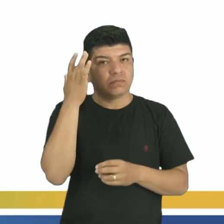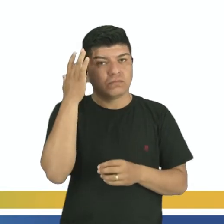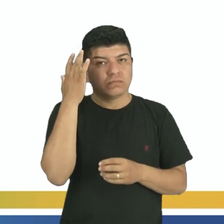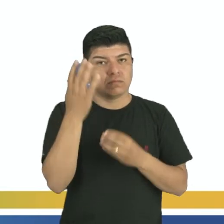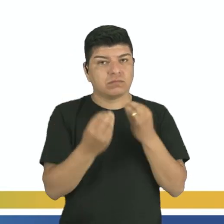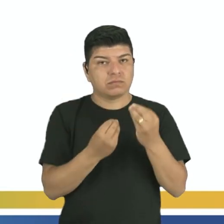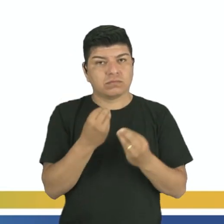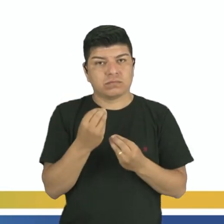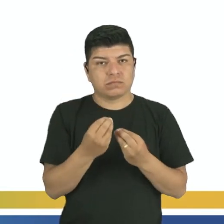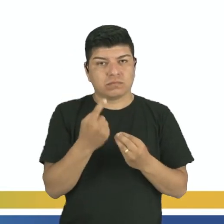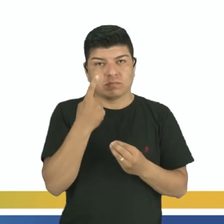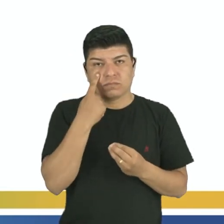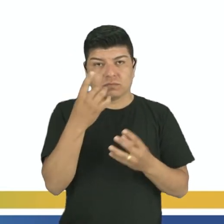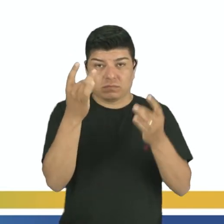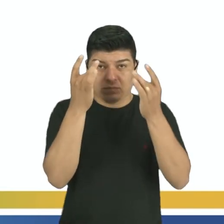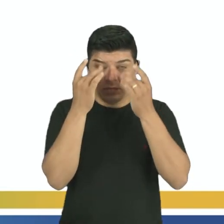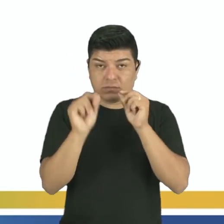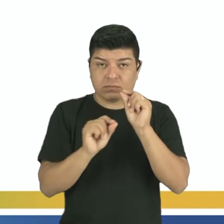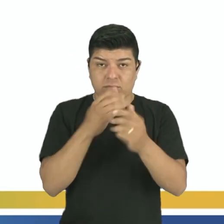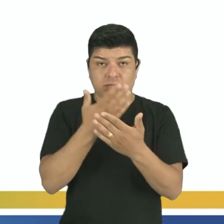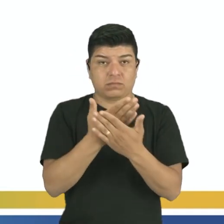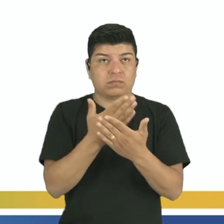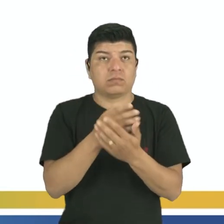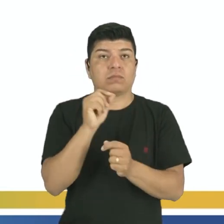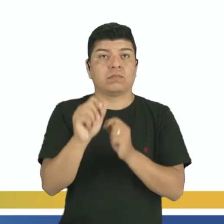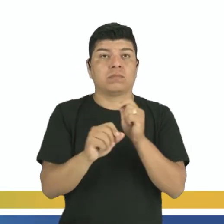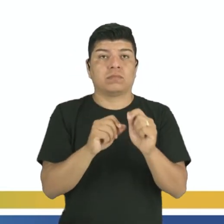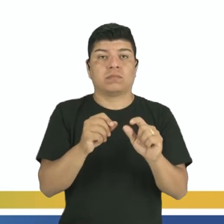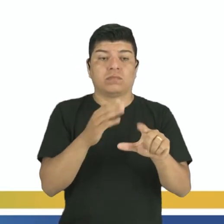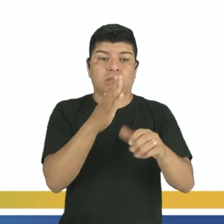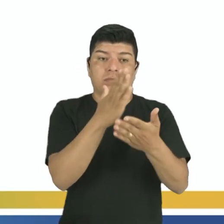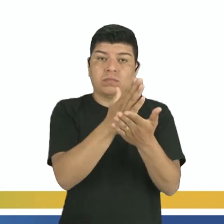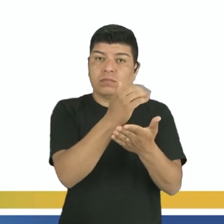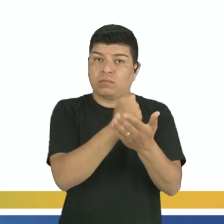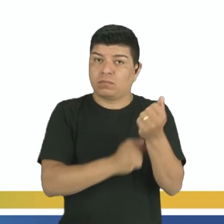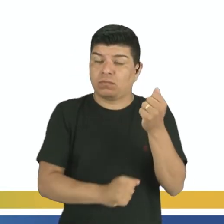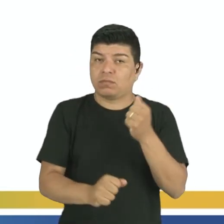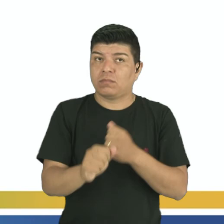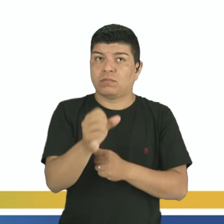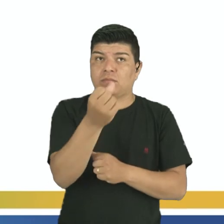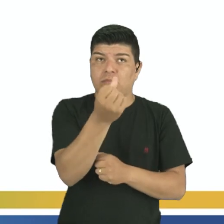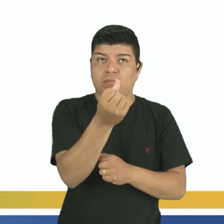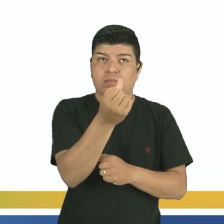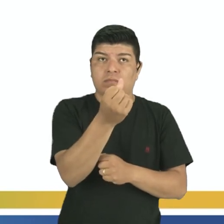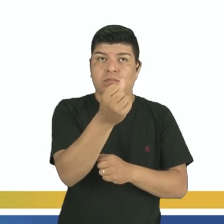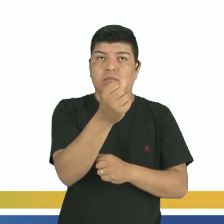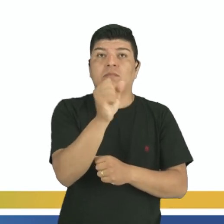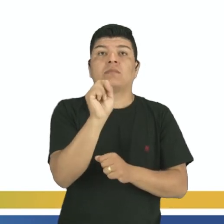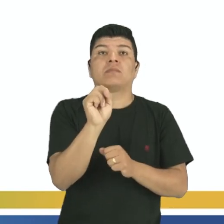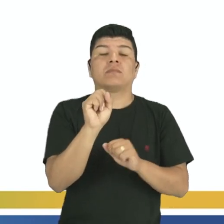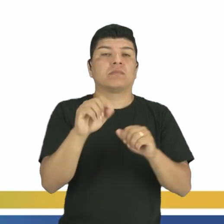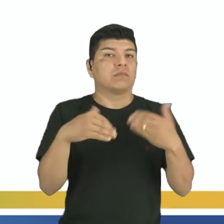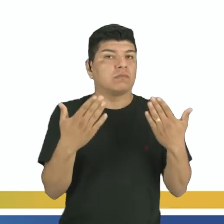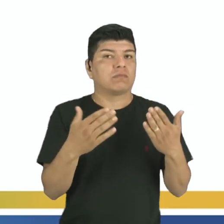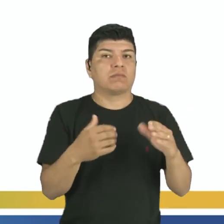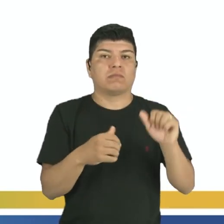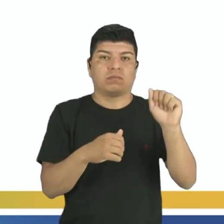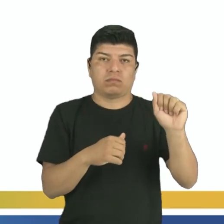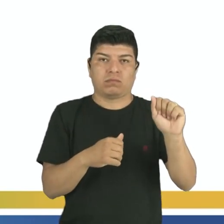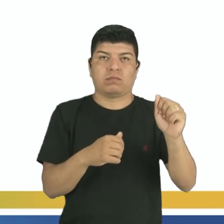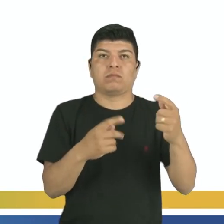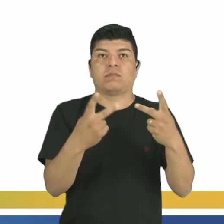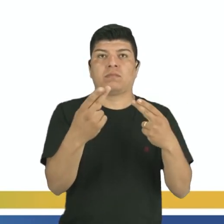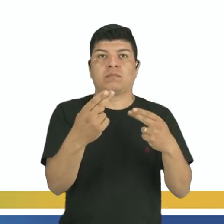você está ligado na aula, você já sabe que é a metade do produto de 6 por 14, né? Vamos lá? Então, a